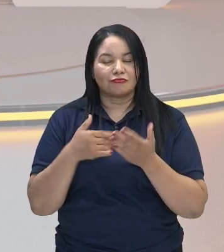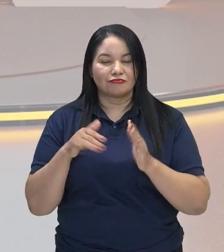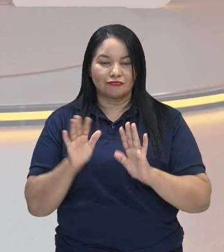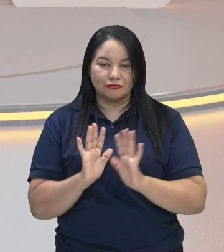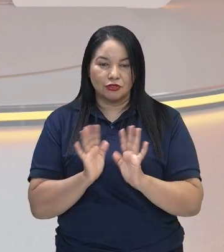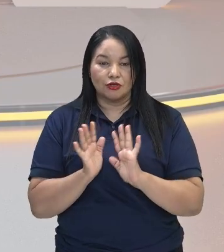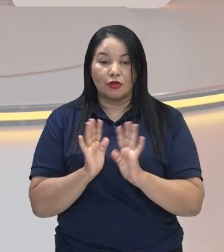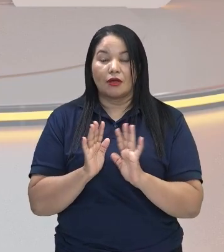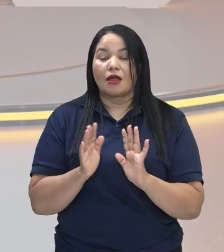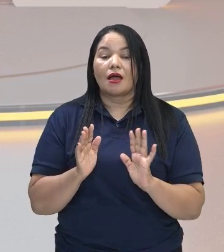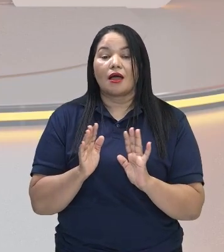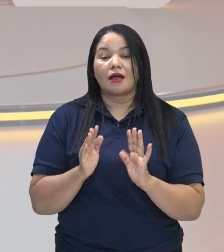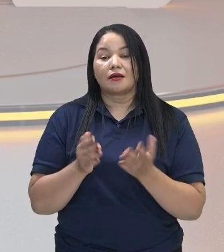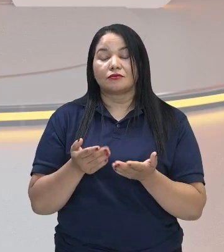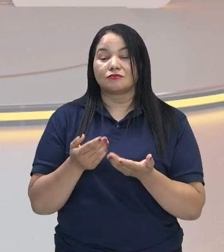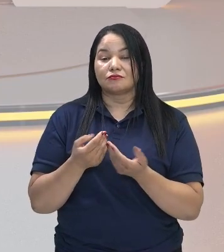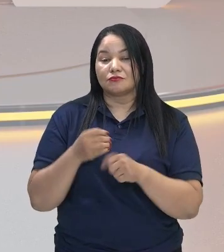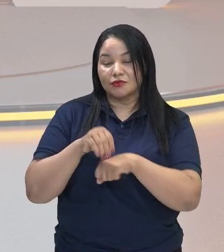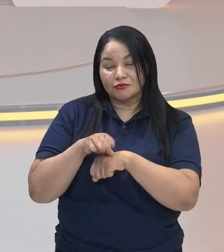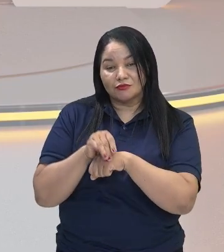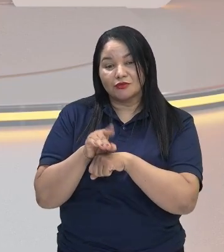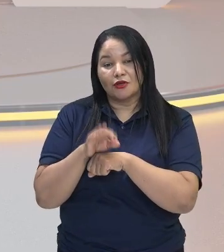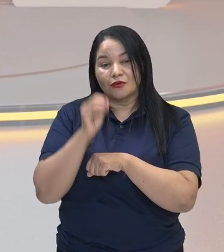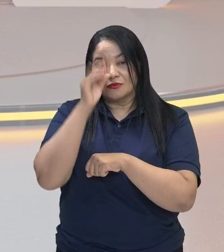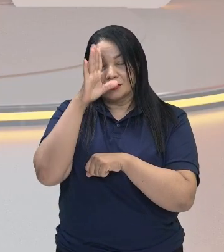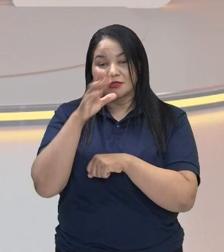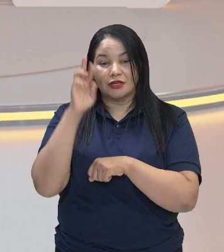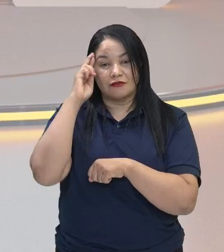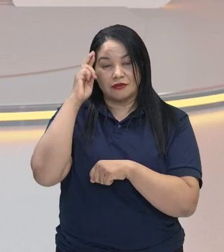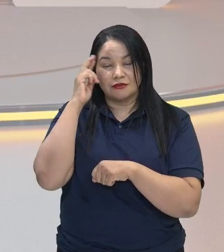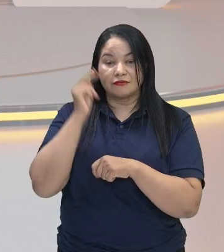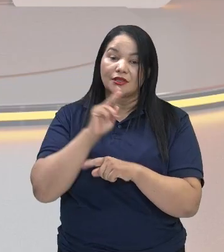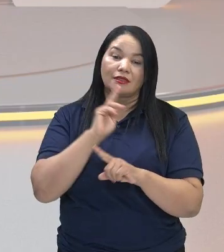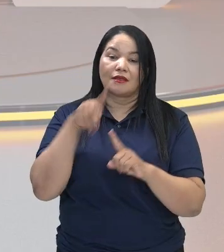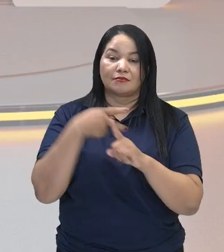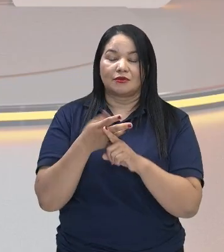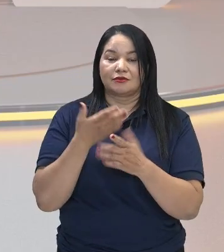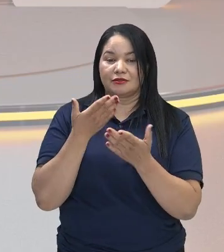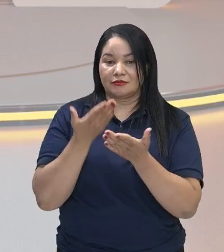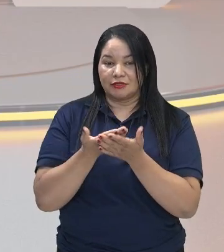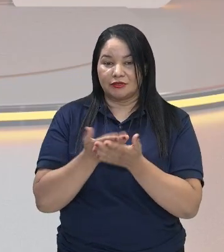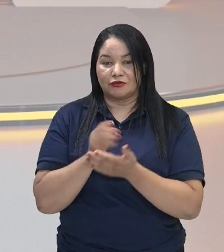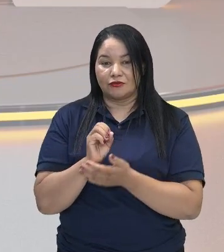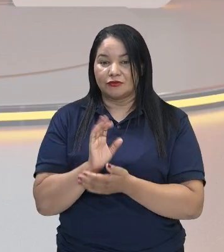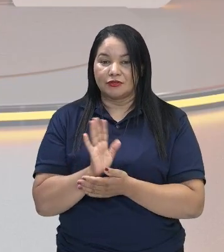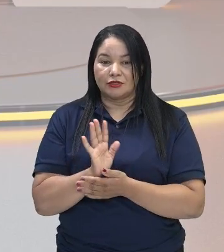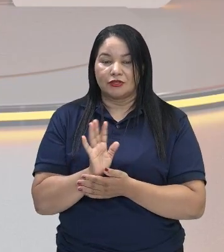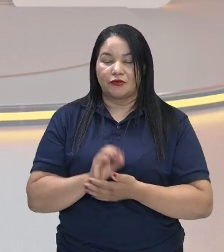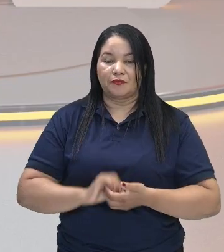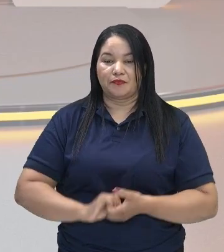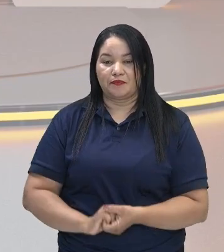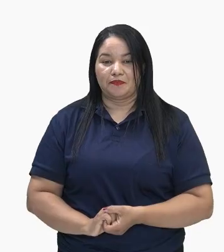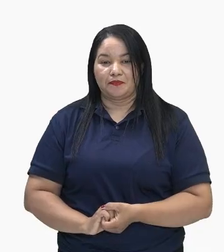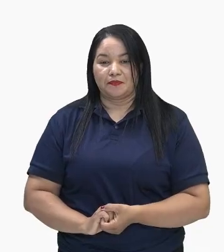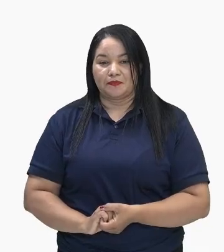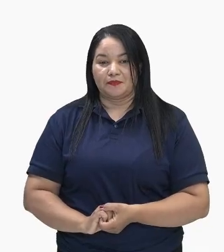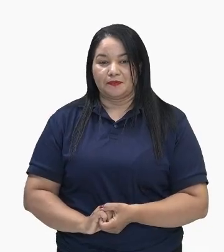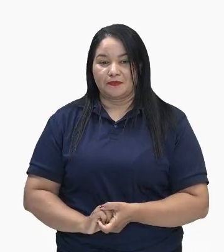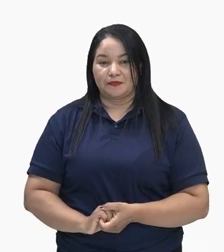vocês, deixo aí os conhecimentos, as reflexões e nos encontramos em próximas aulas. Tchau, tchau, gente!